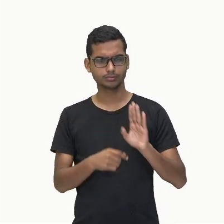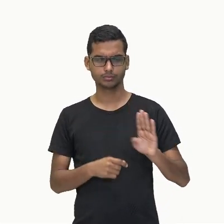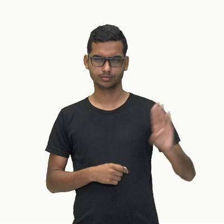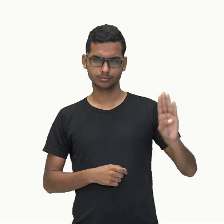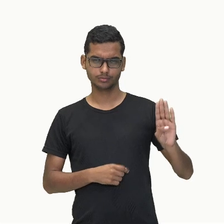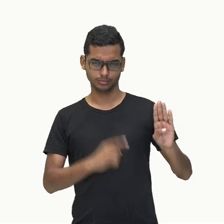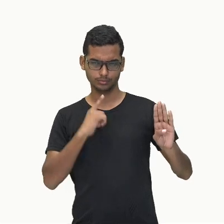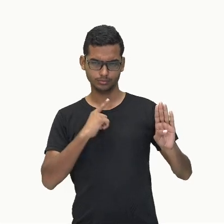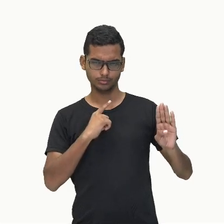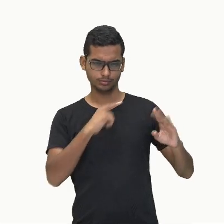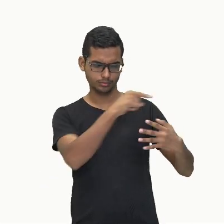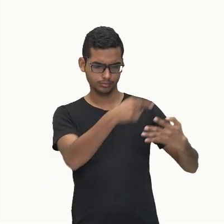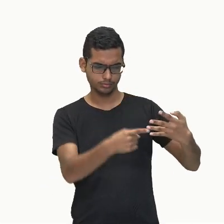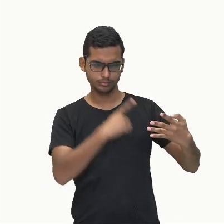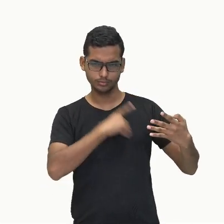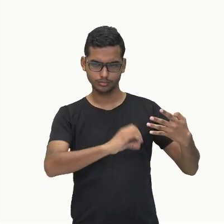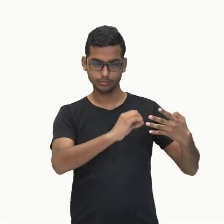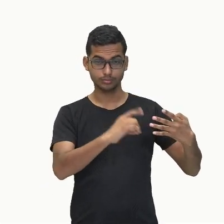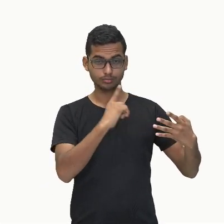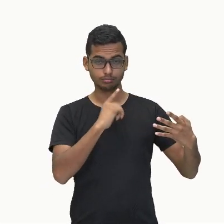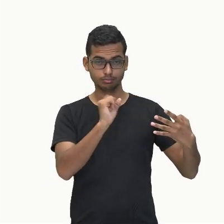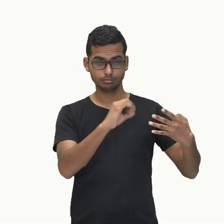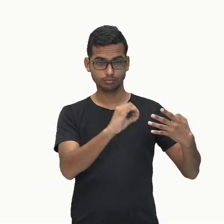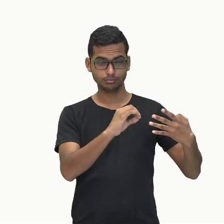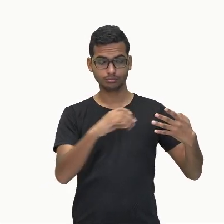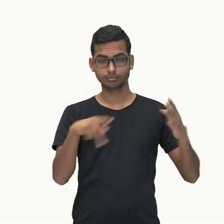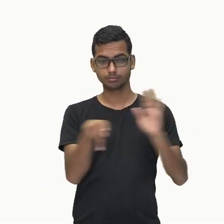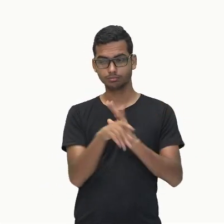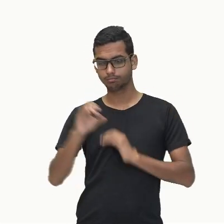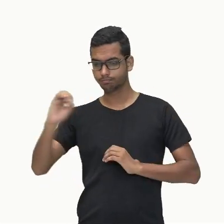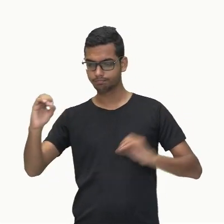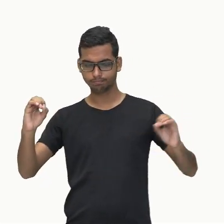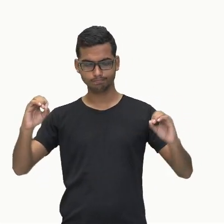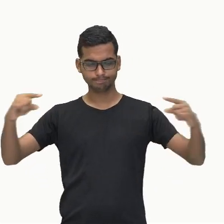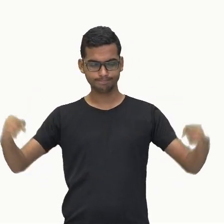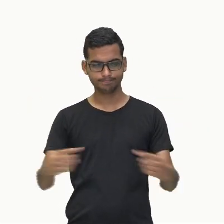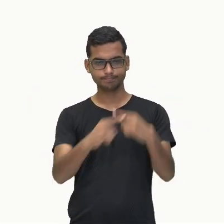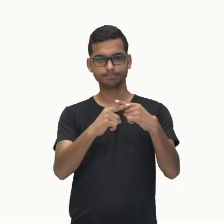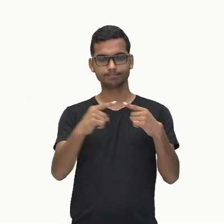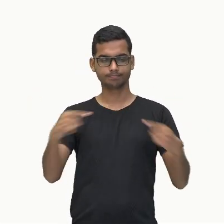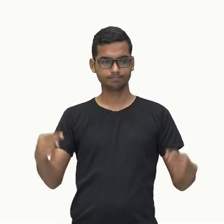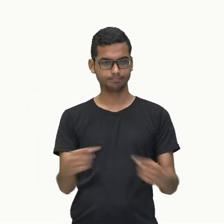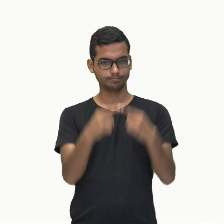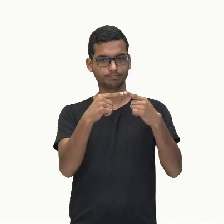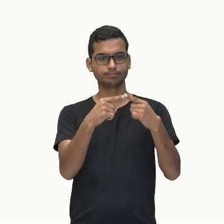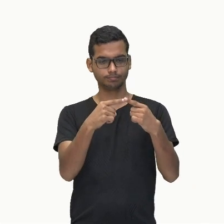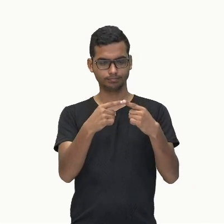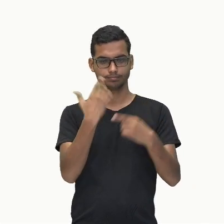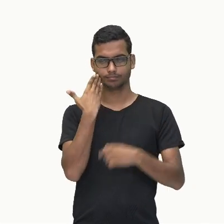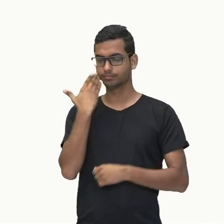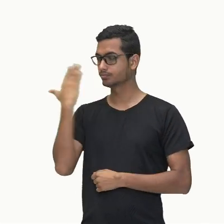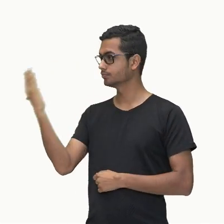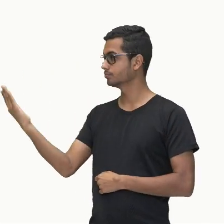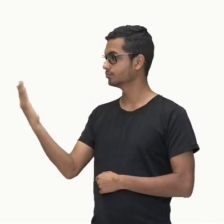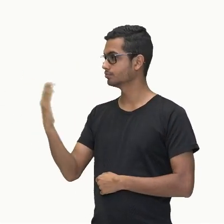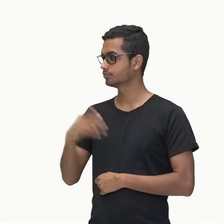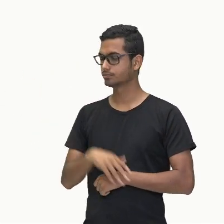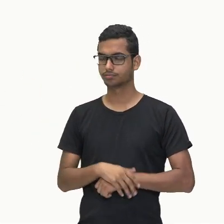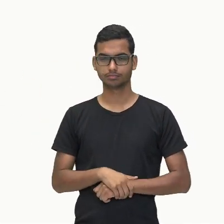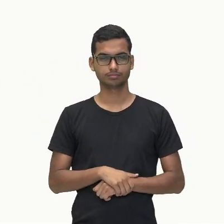Temos. Então, a gente associa o 0 do conjunto A com o 0 do conjunto